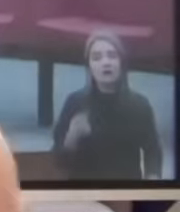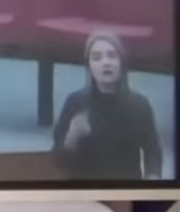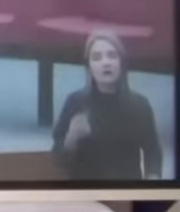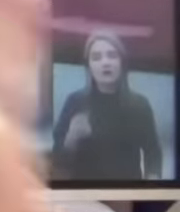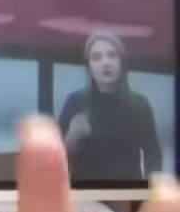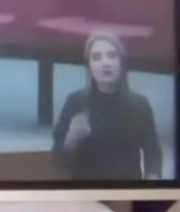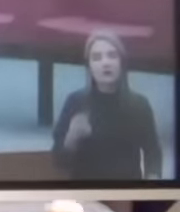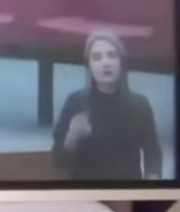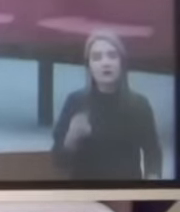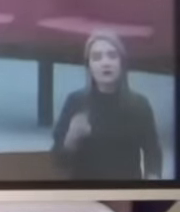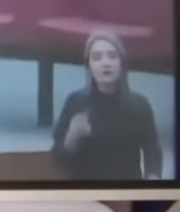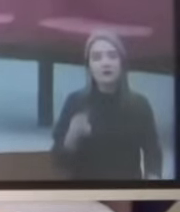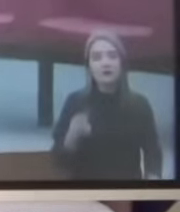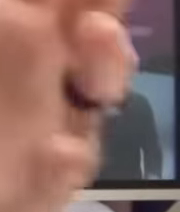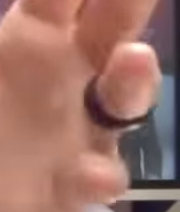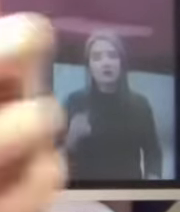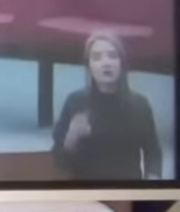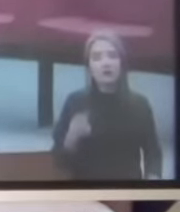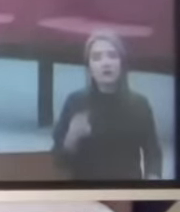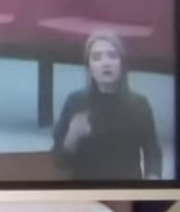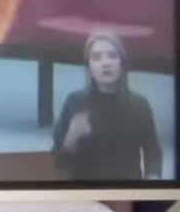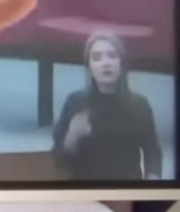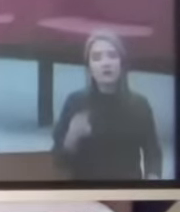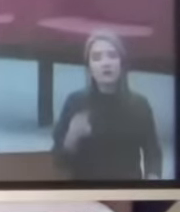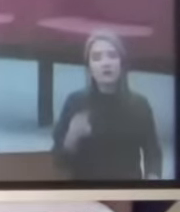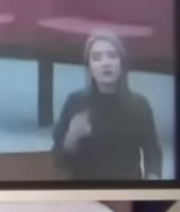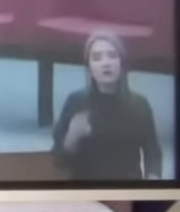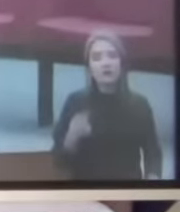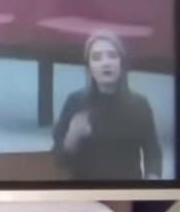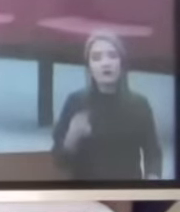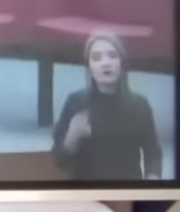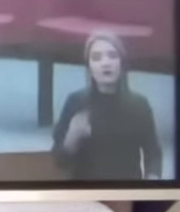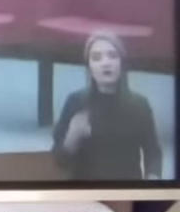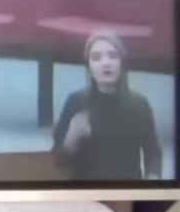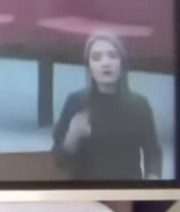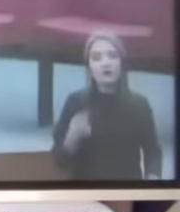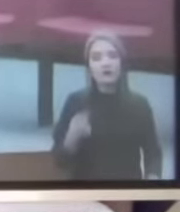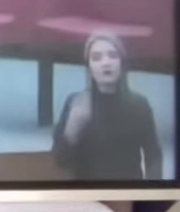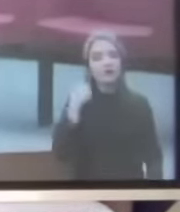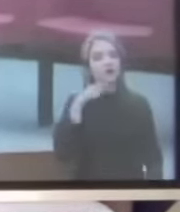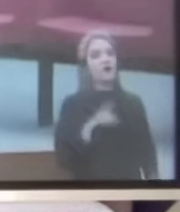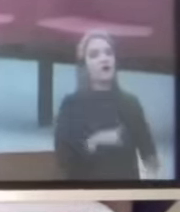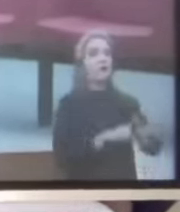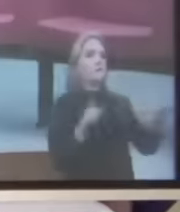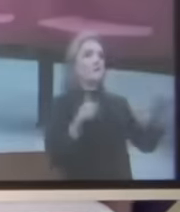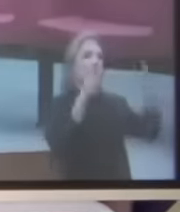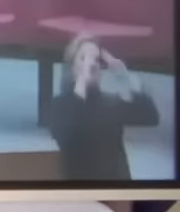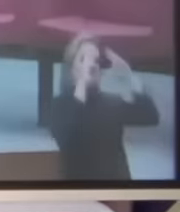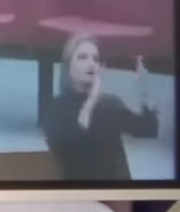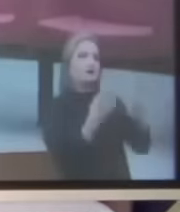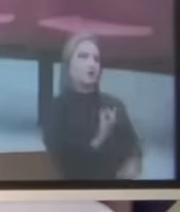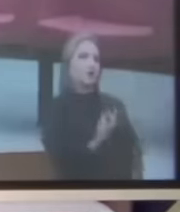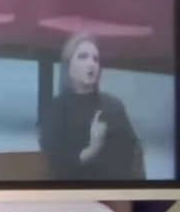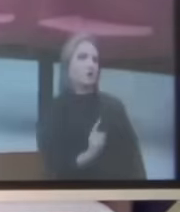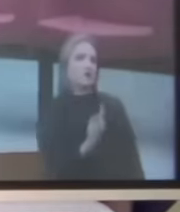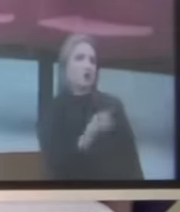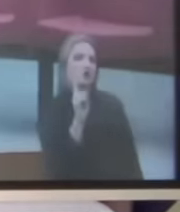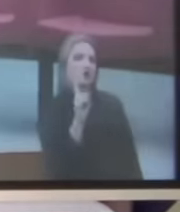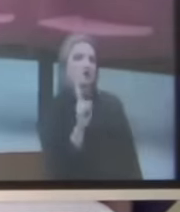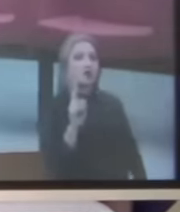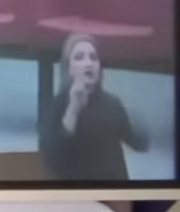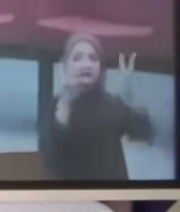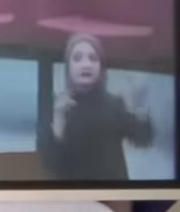na sua opinião. Mas na Constituição e na cabeça do povo brasileiro, não é. Coisa. Por favor. Este tema é da